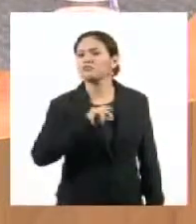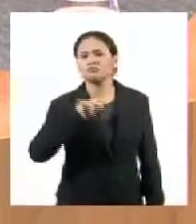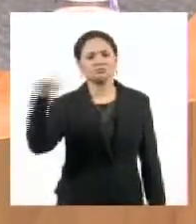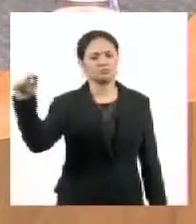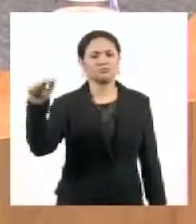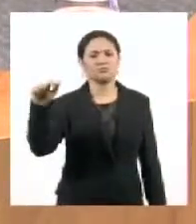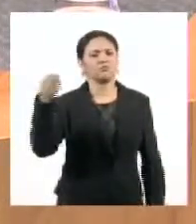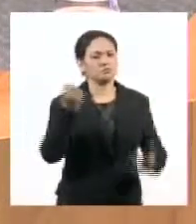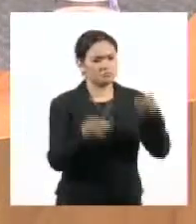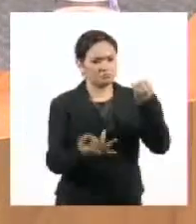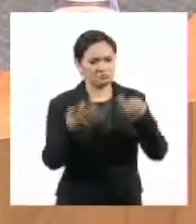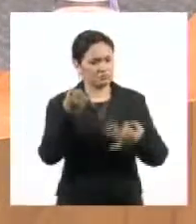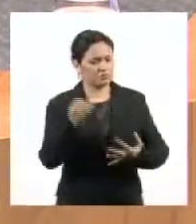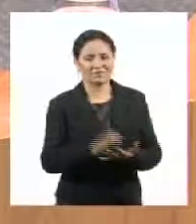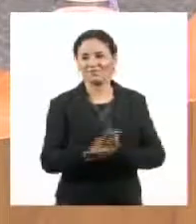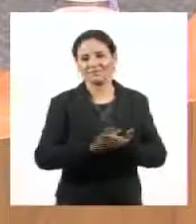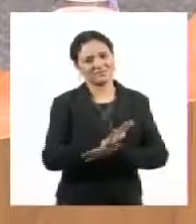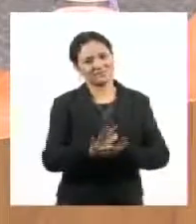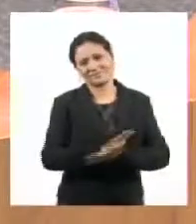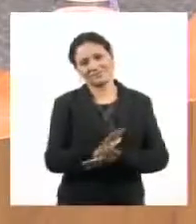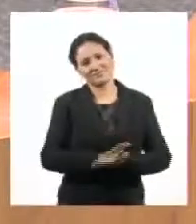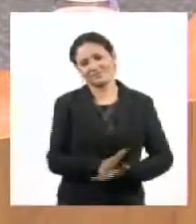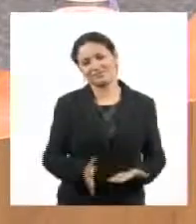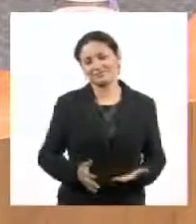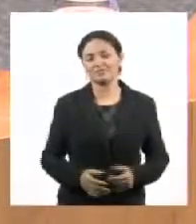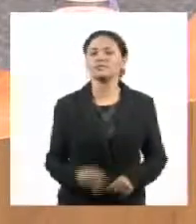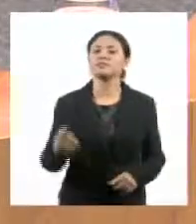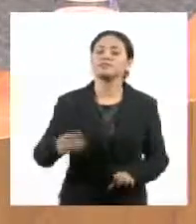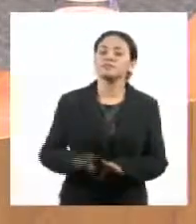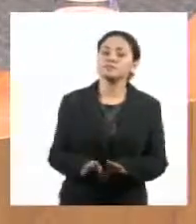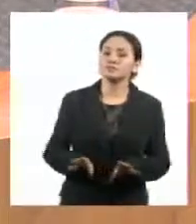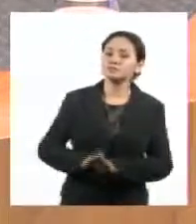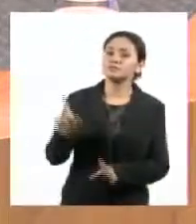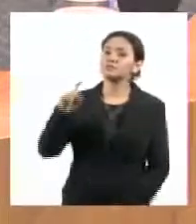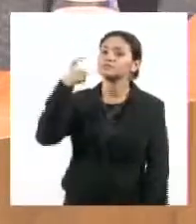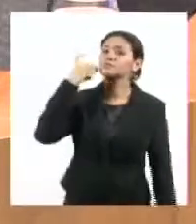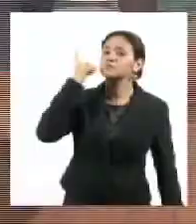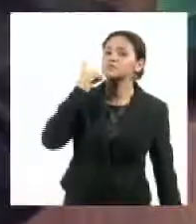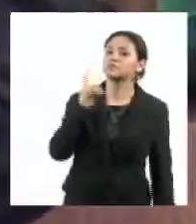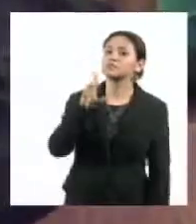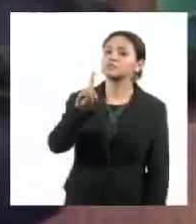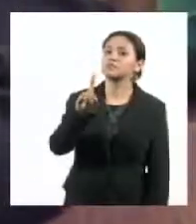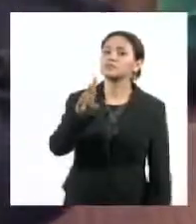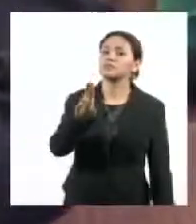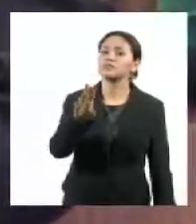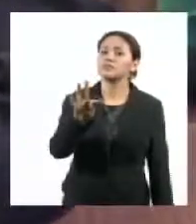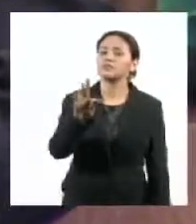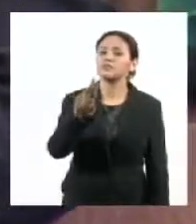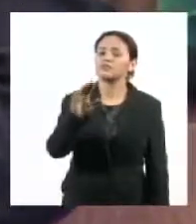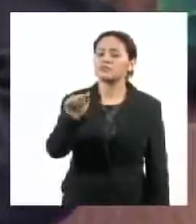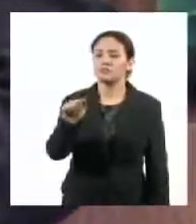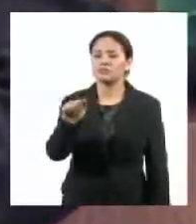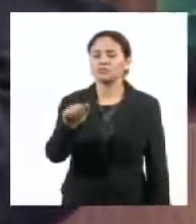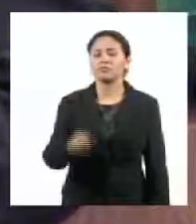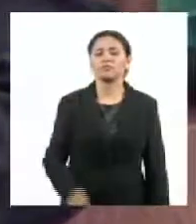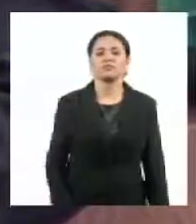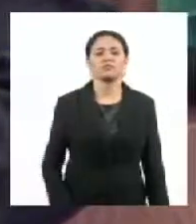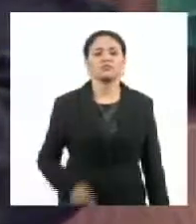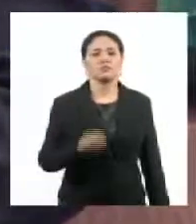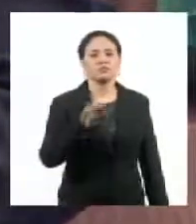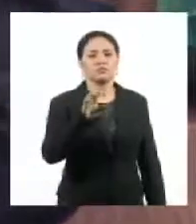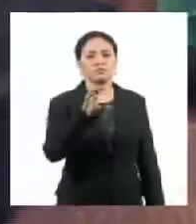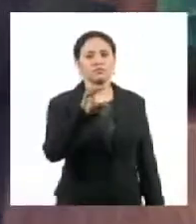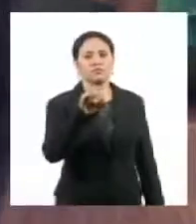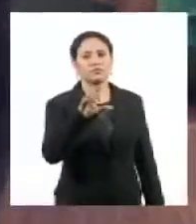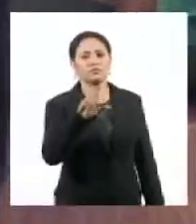Estavam presentes também o ex-deputado Domingos Dutra, o advogado Arnaldo Colasso, o sindicalista Marcos Silva e